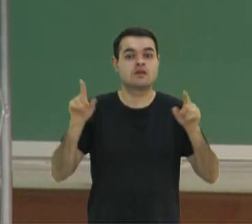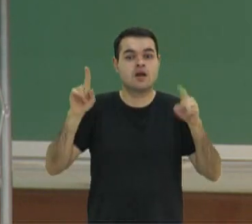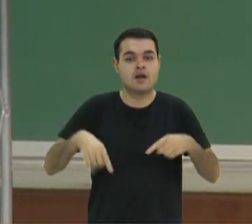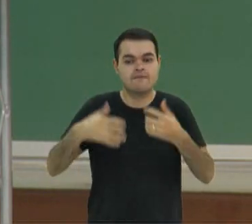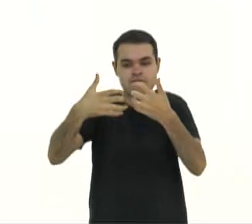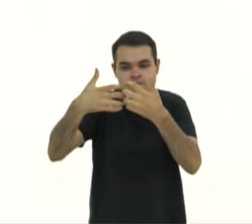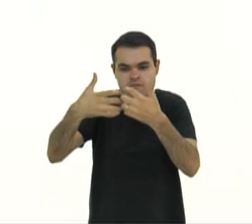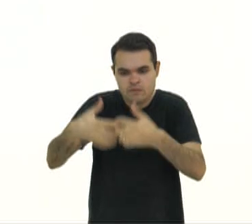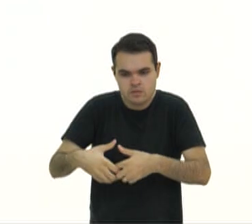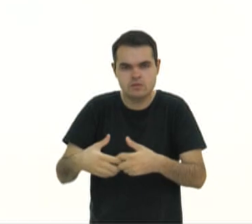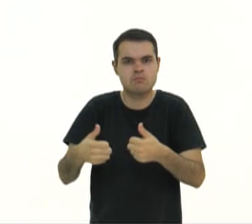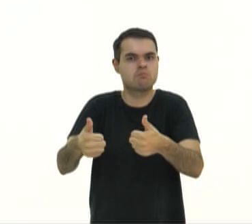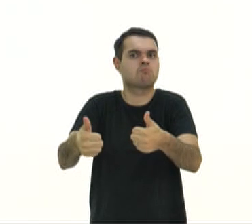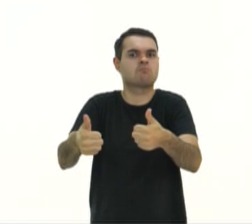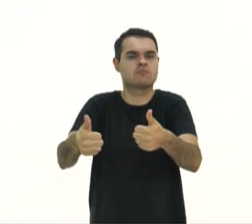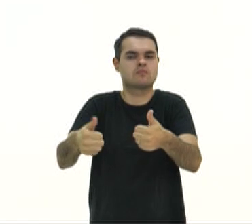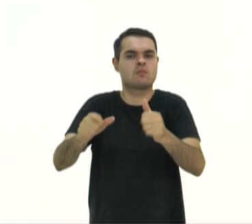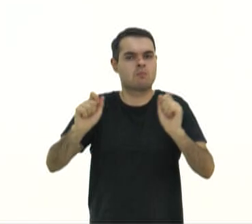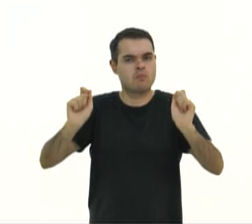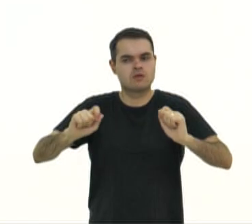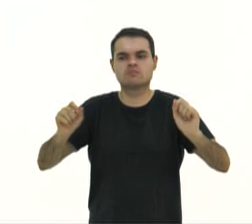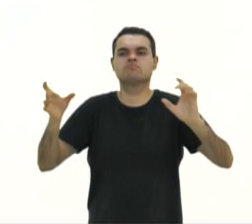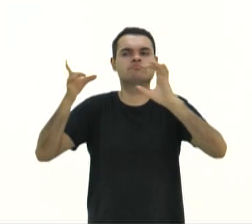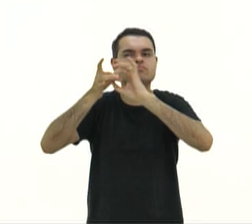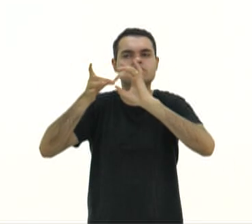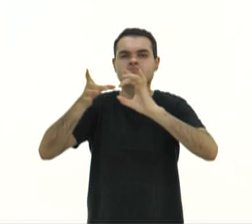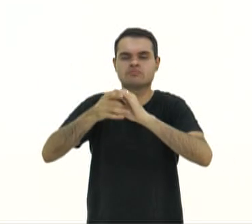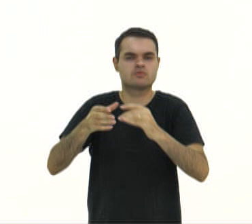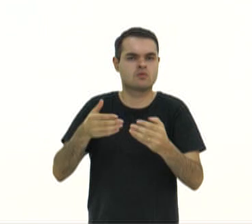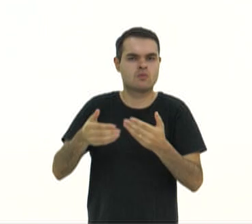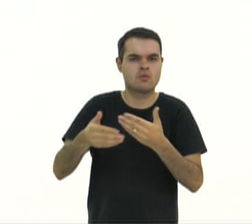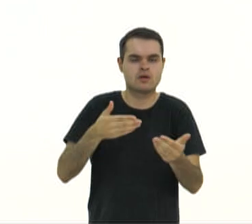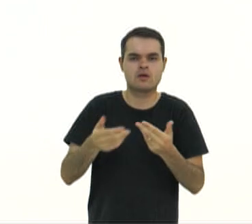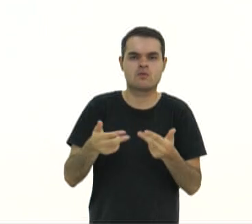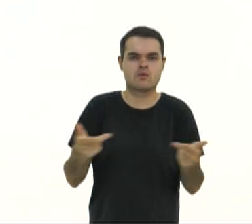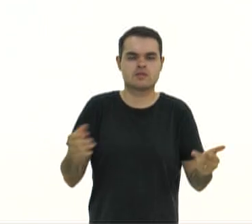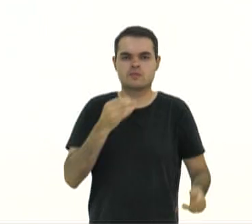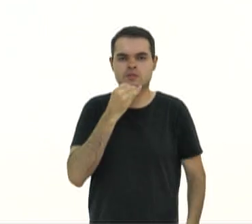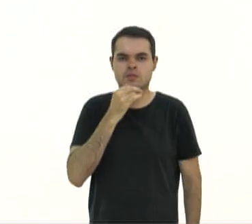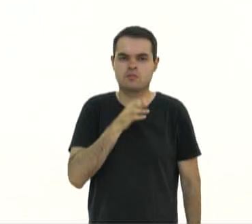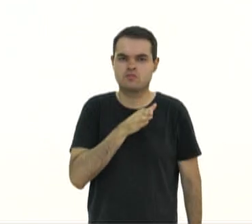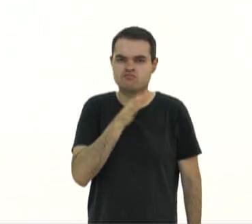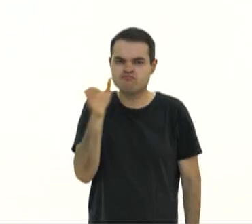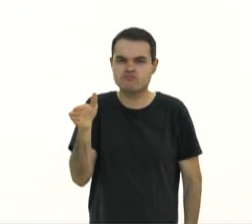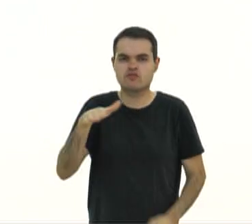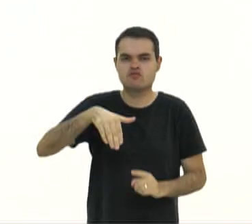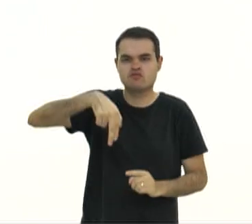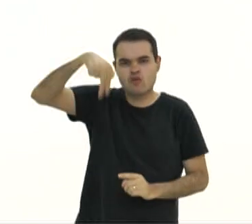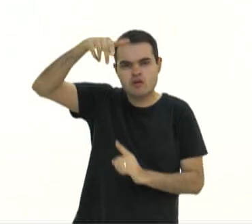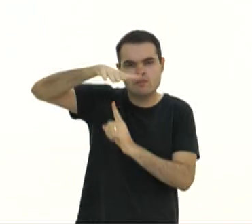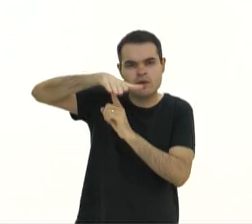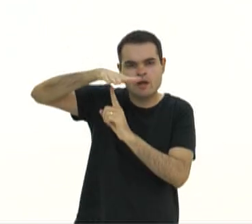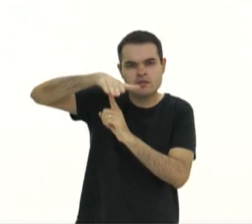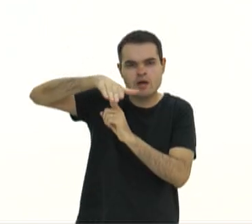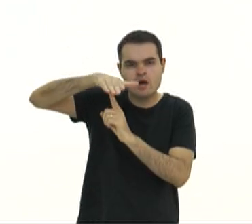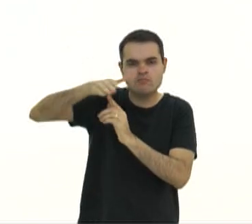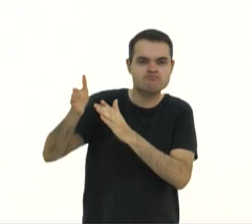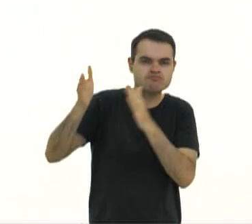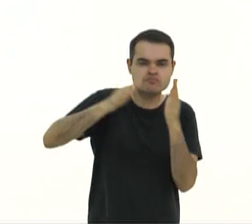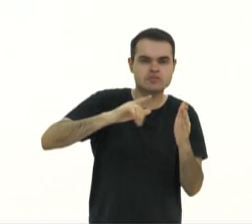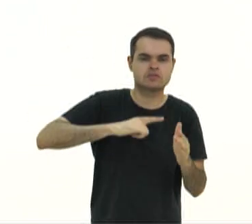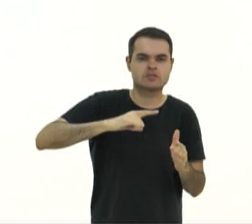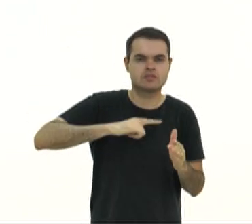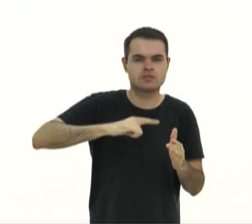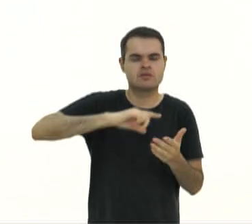funcional, nós podemos aqui ligar, né, qualquer coisa. Por exemplo, se você for lá do nortão do Paraná, lá do sudoeste, a gente sabe que muitas vezes tinha aquelas